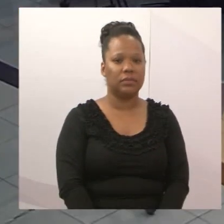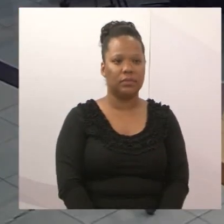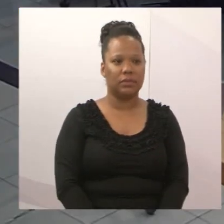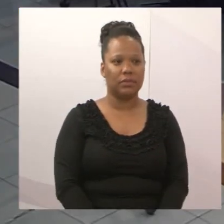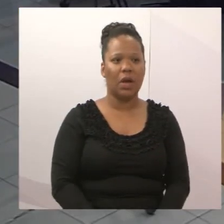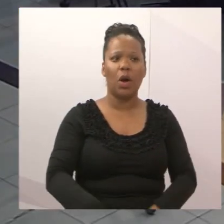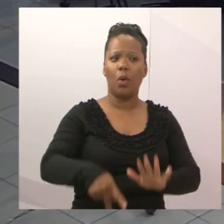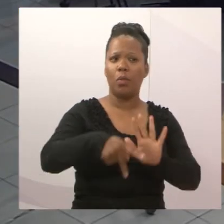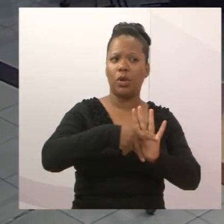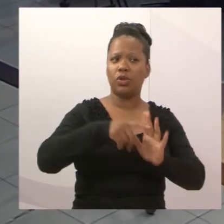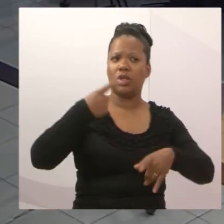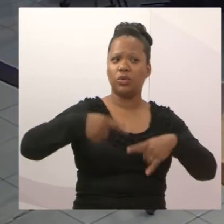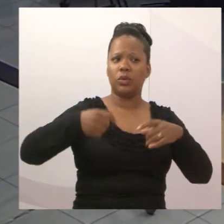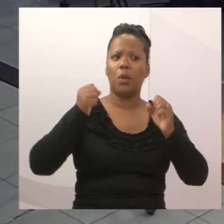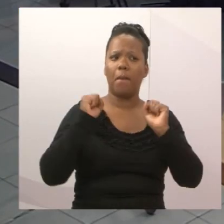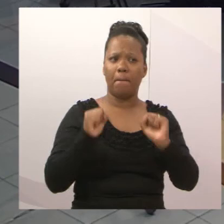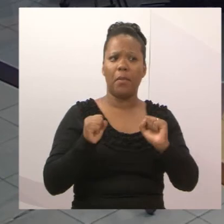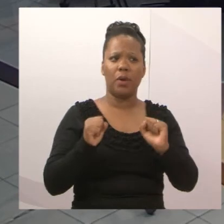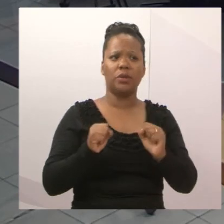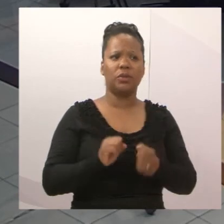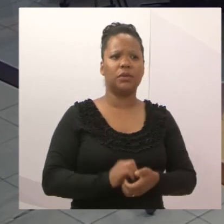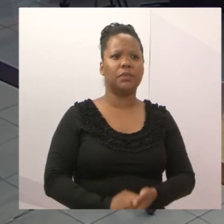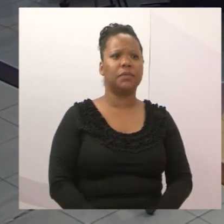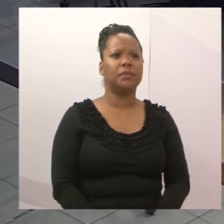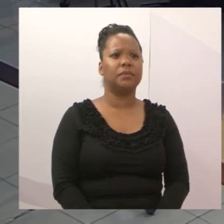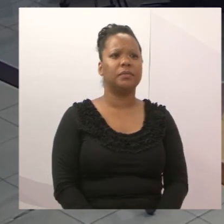O projeto continua em discussão.